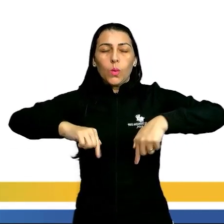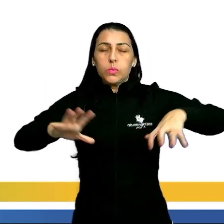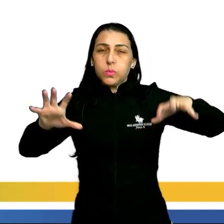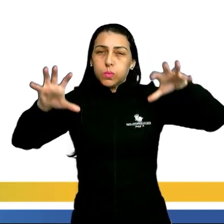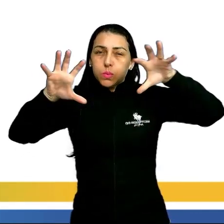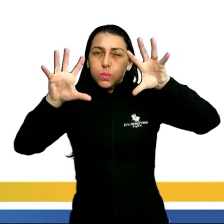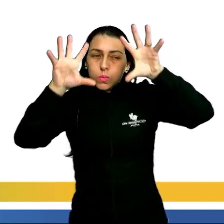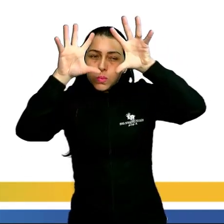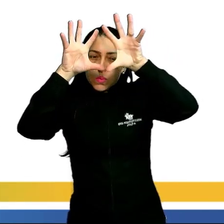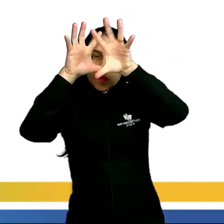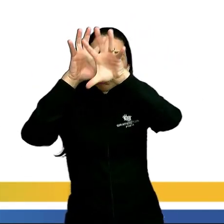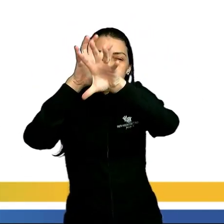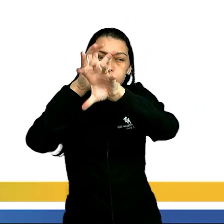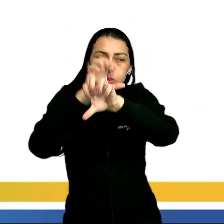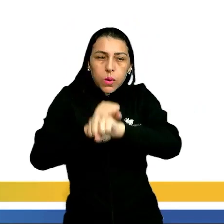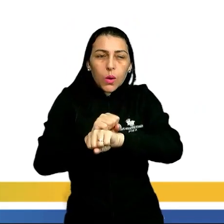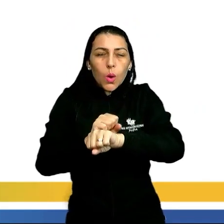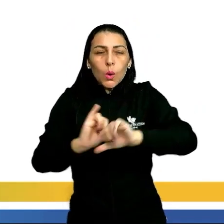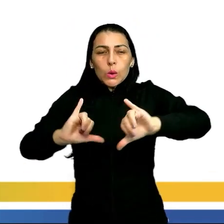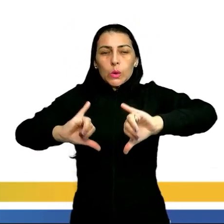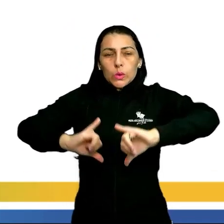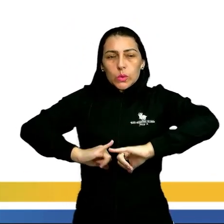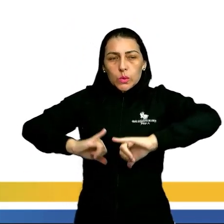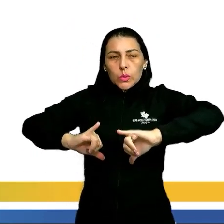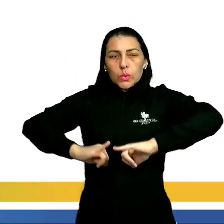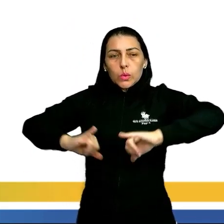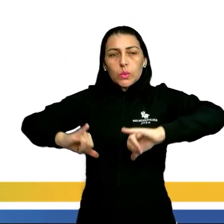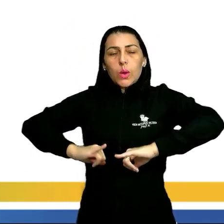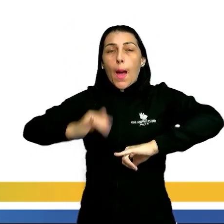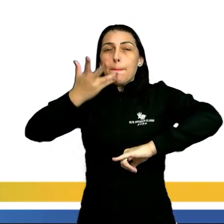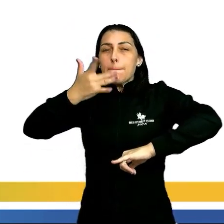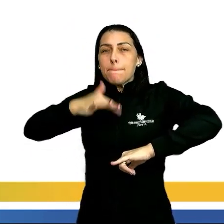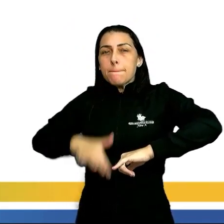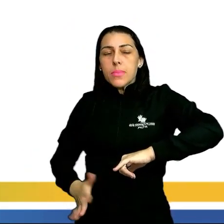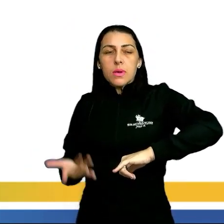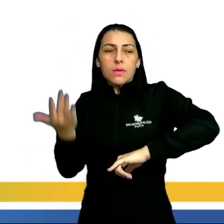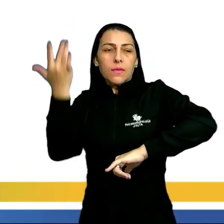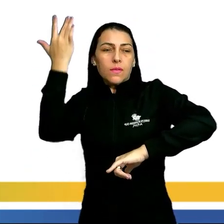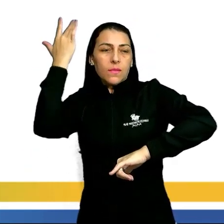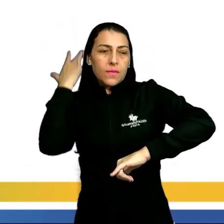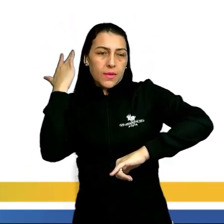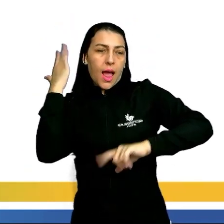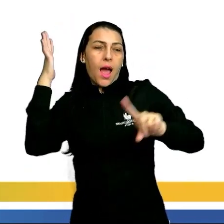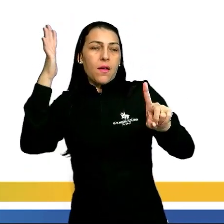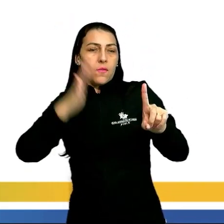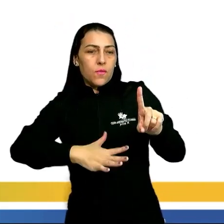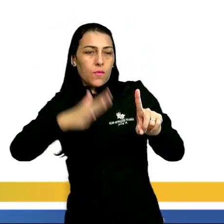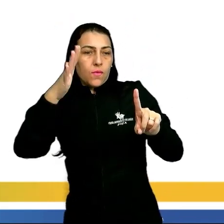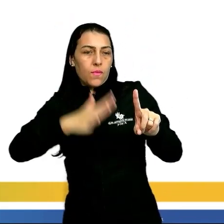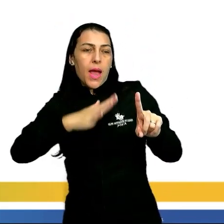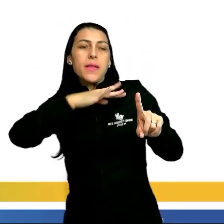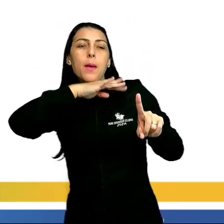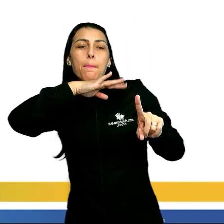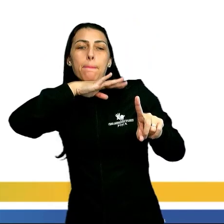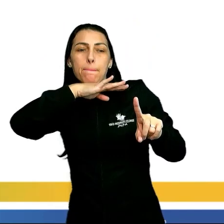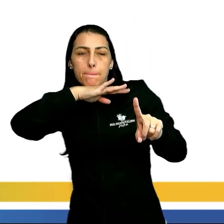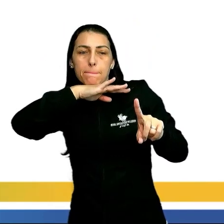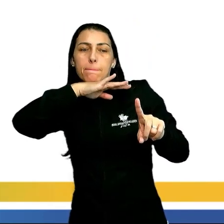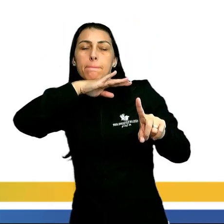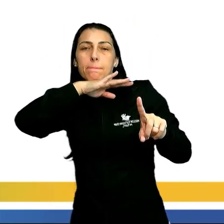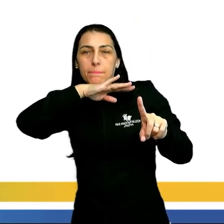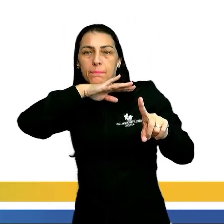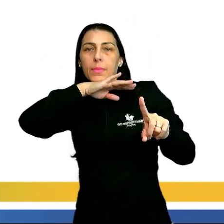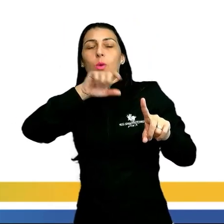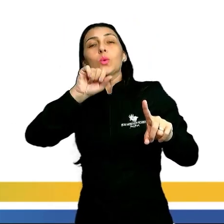e rutilância, sofro desde a epigênese da infância, a influência má dos signos